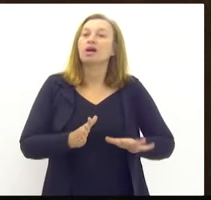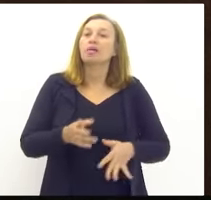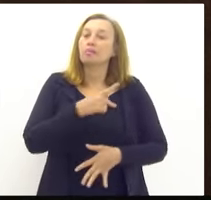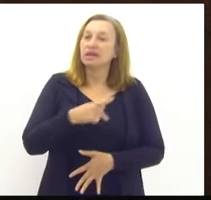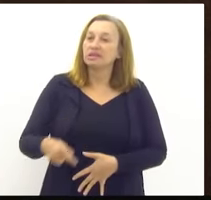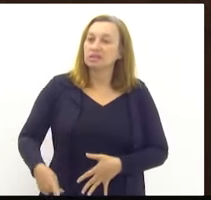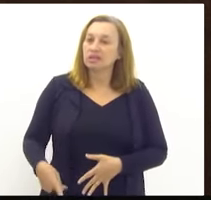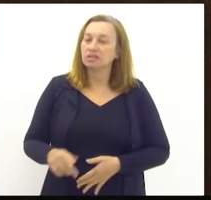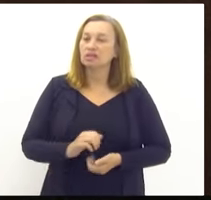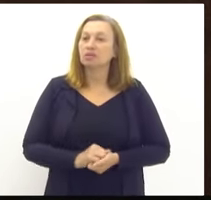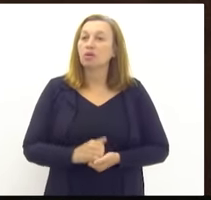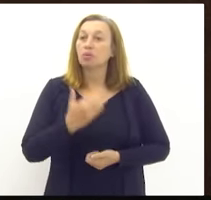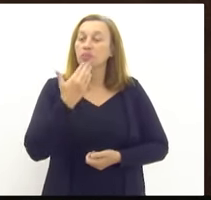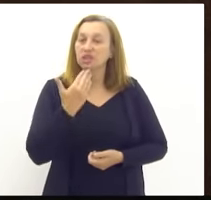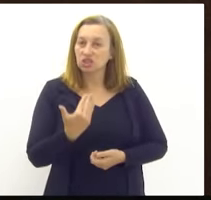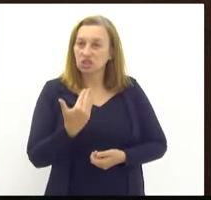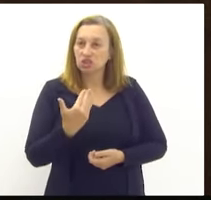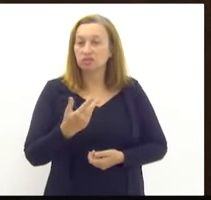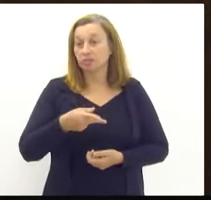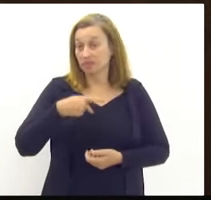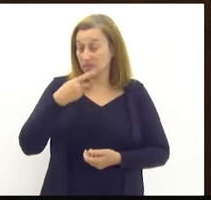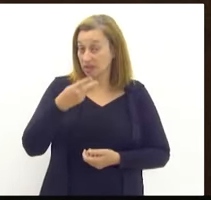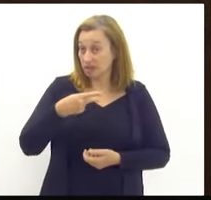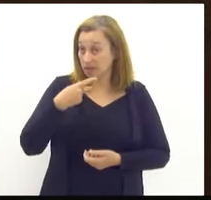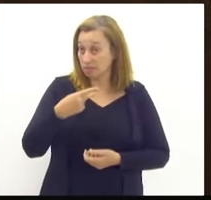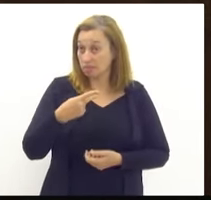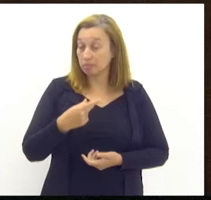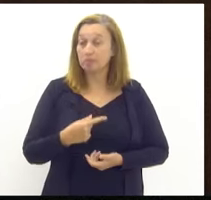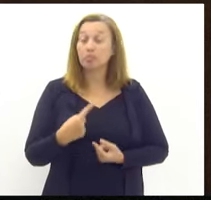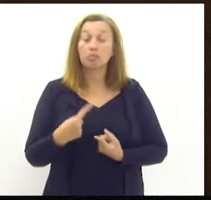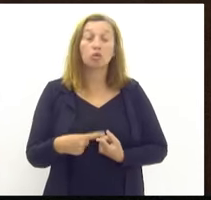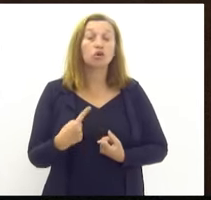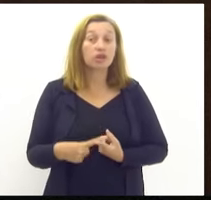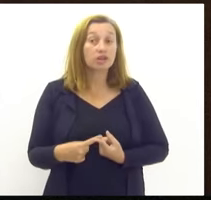e eu pedi para me expressar